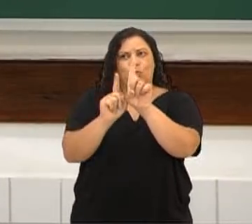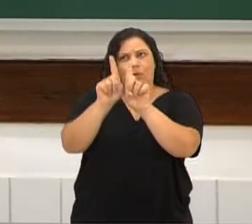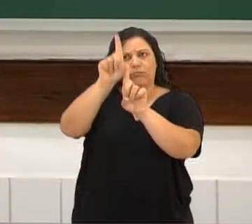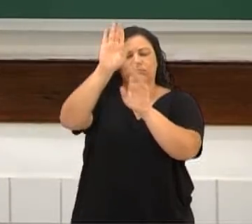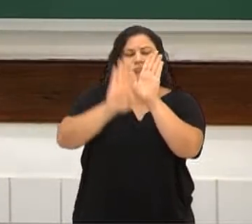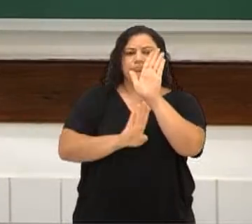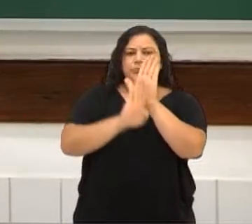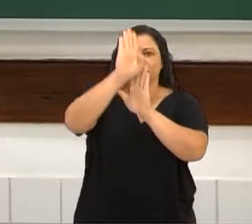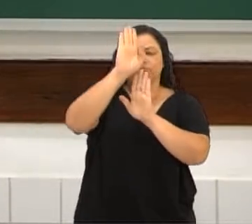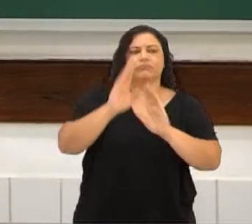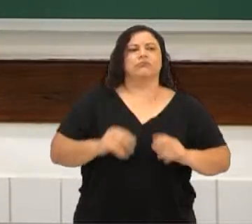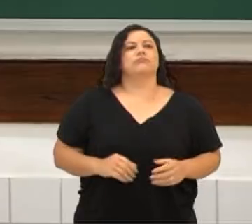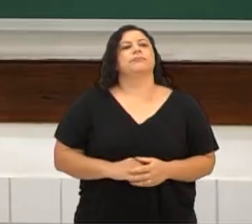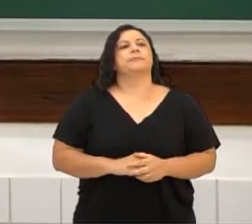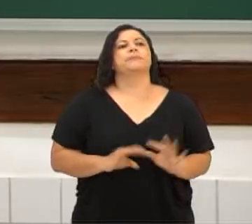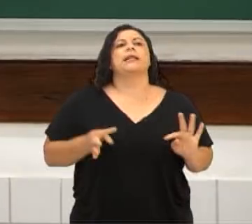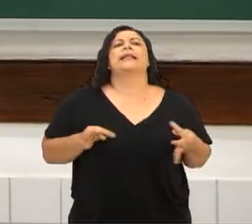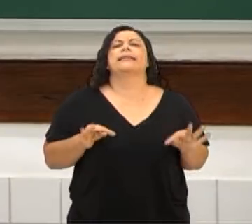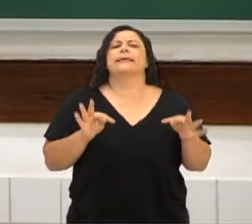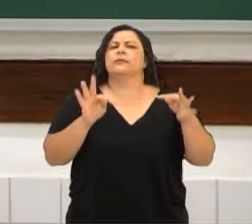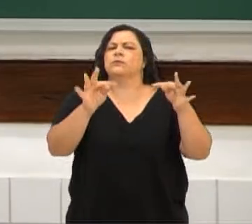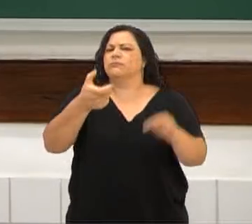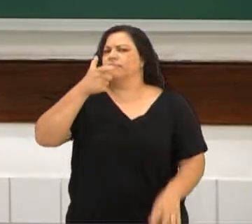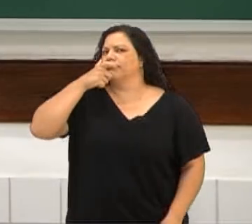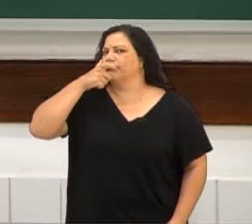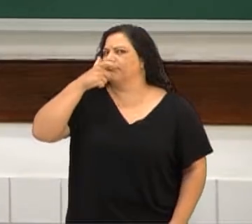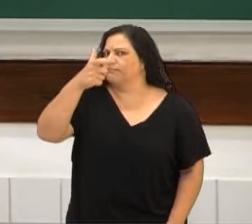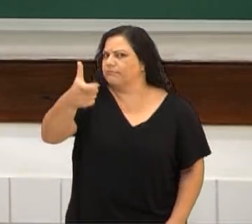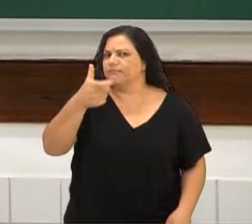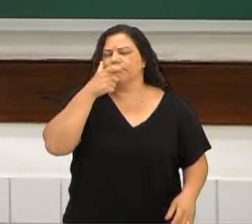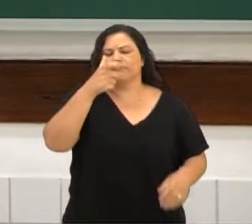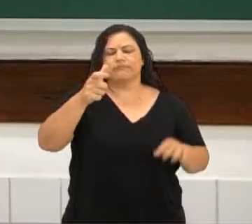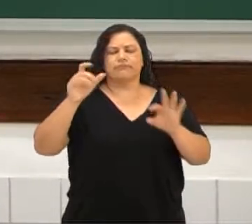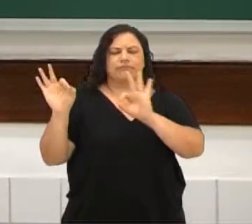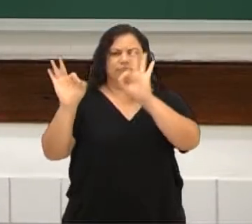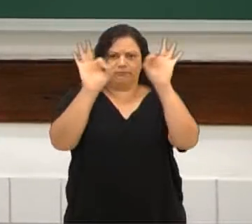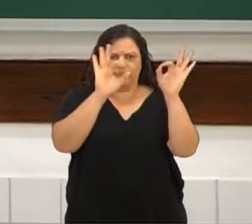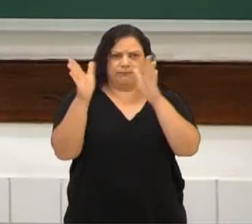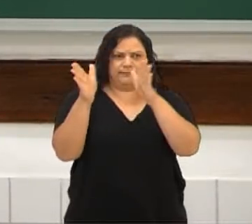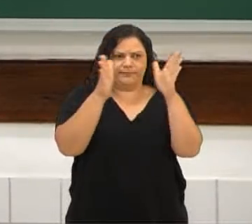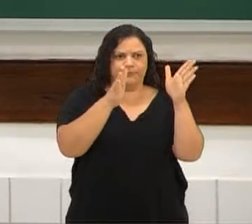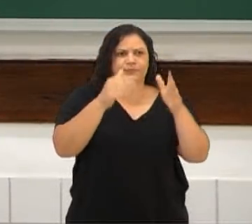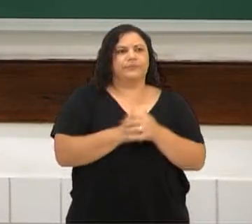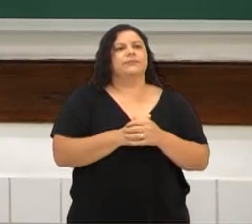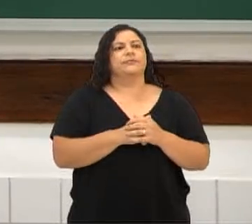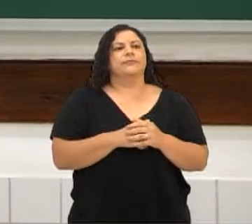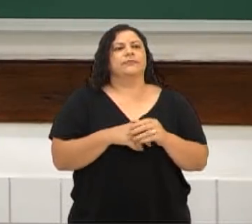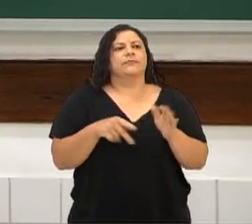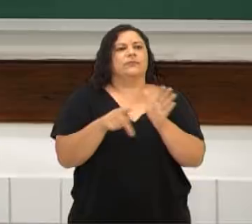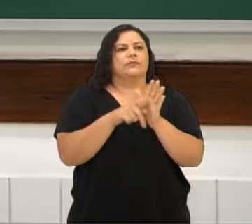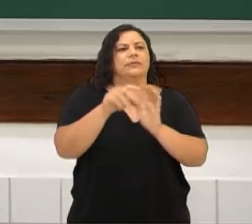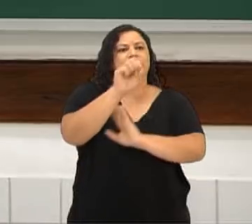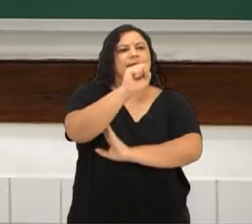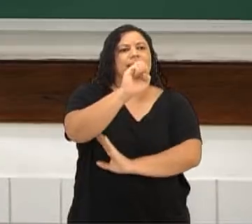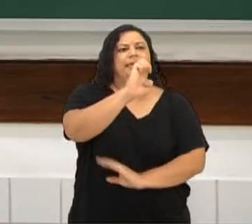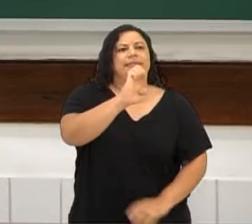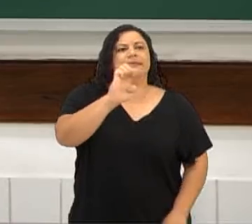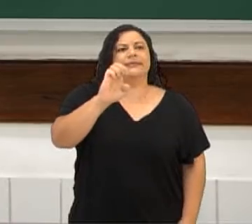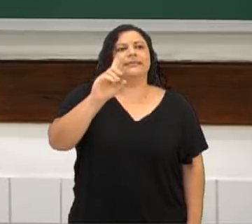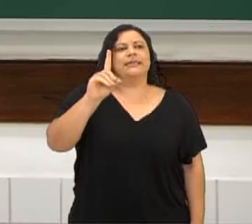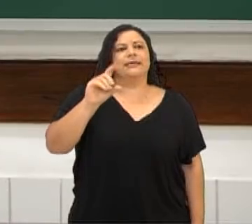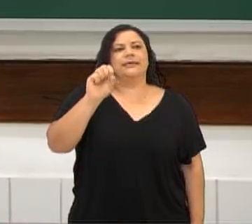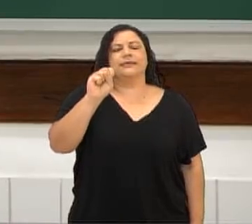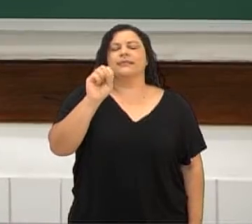Tecnologia, isso aí é interessantíssimo, né? Tem a imagem aí da SeedStars. A SeedStars é uma empresa que tem a sua sede na